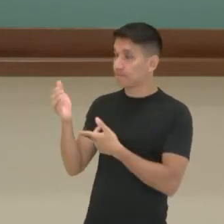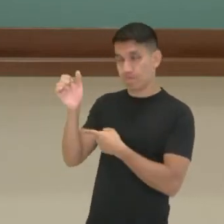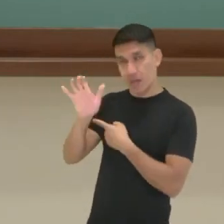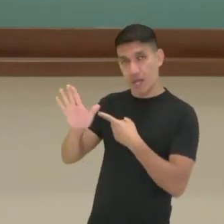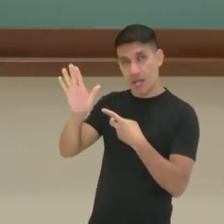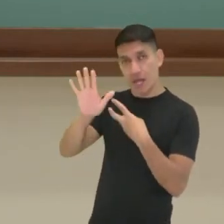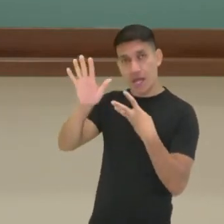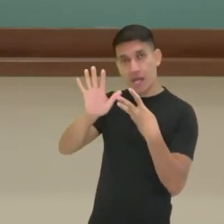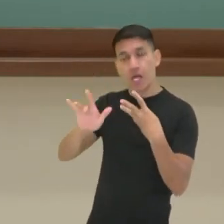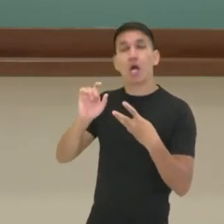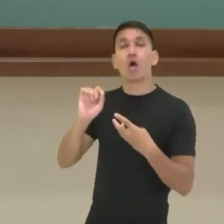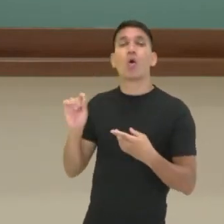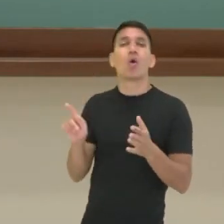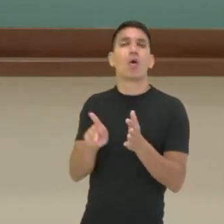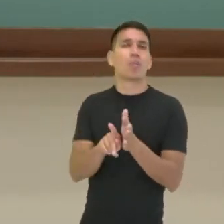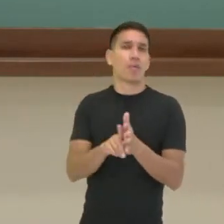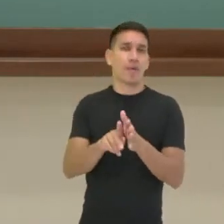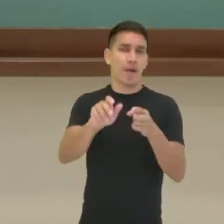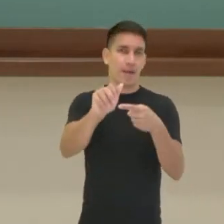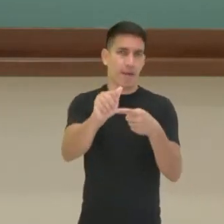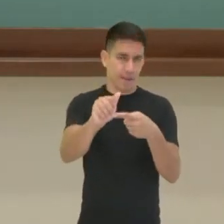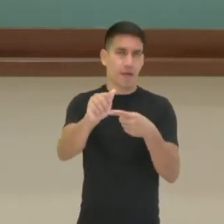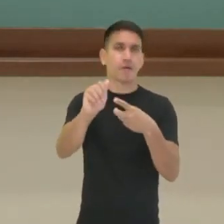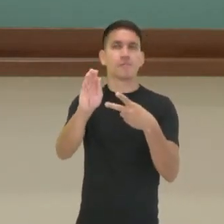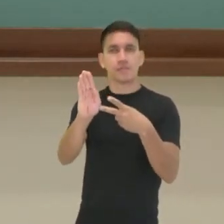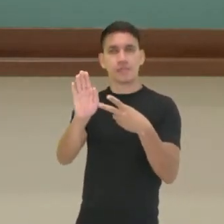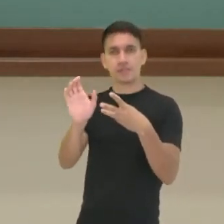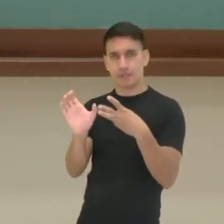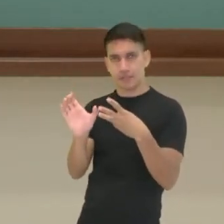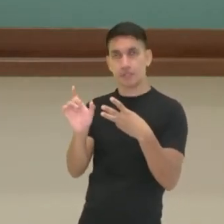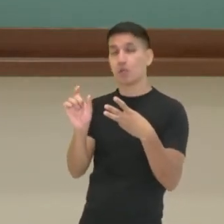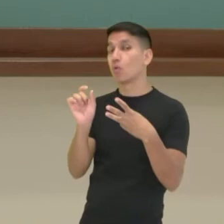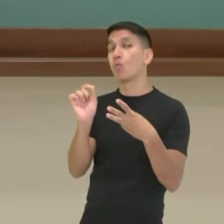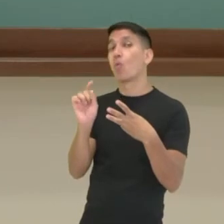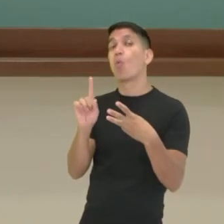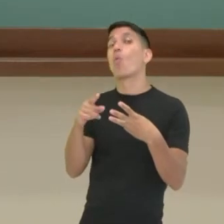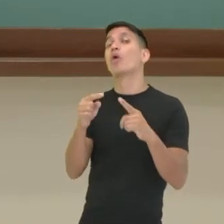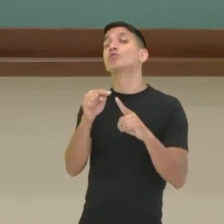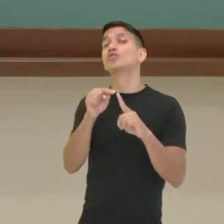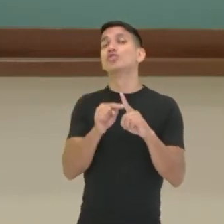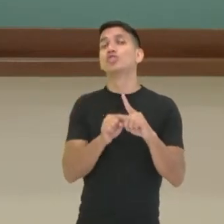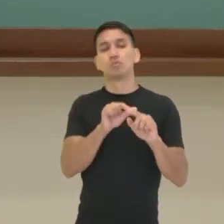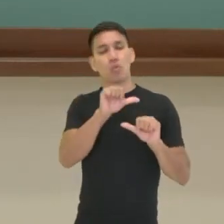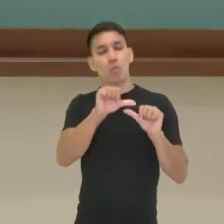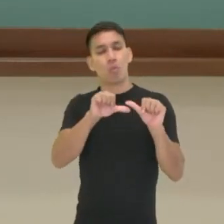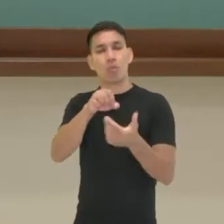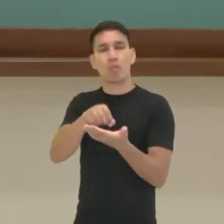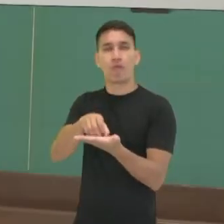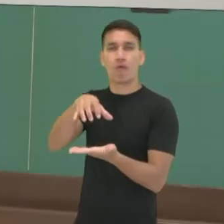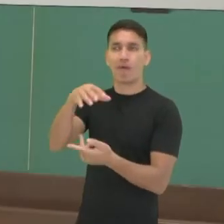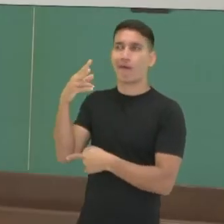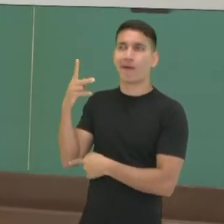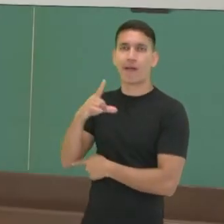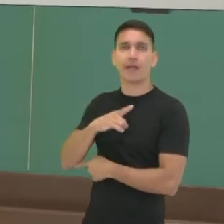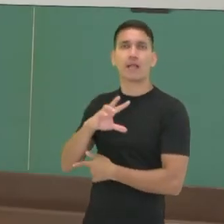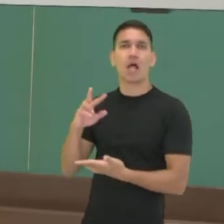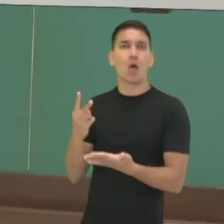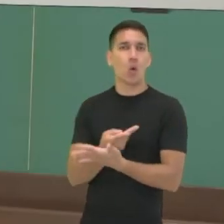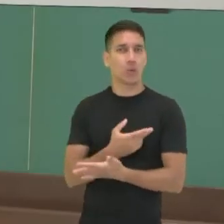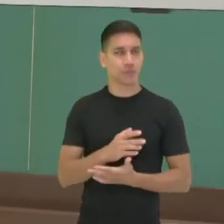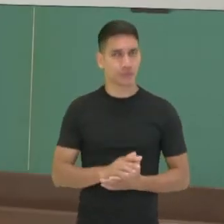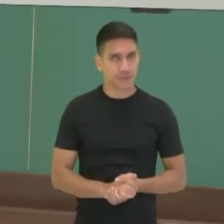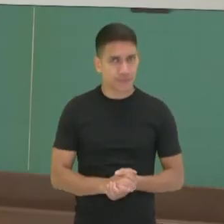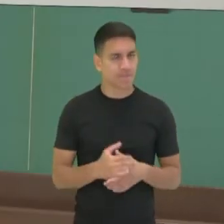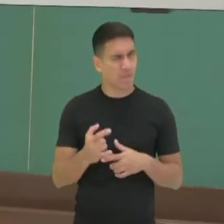figuras, aqui está na letra A, na B e na C, que tipo de transformação geométrica ela sofreu. Vamos